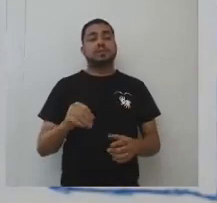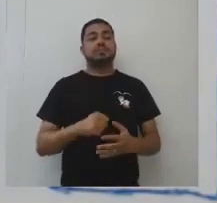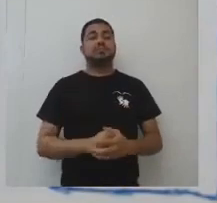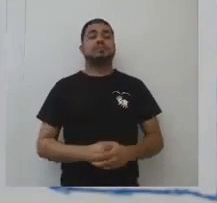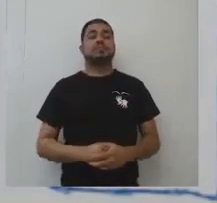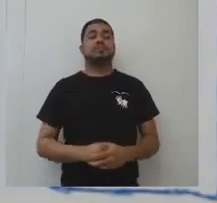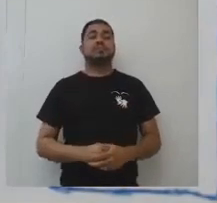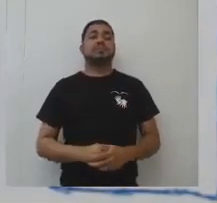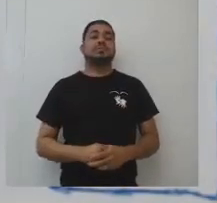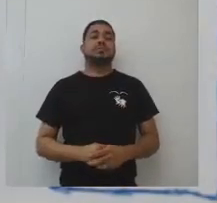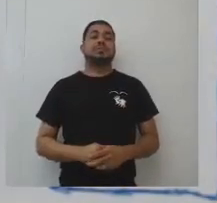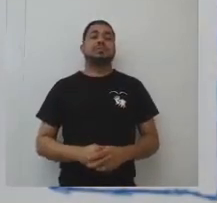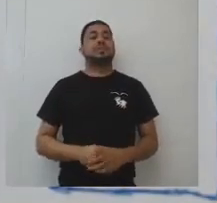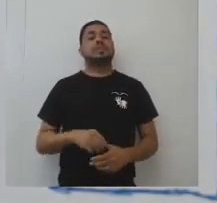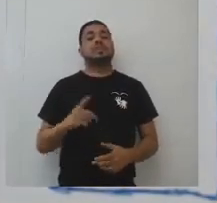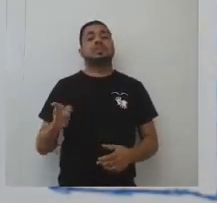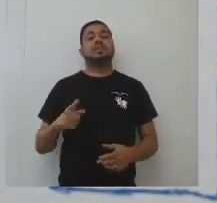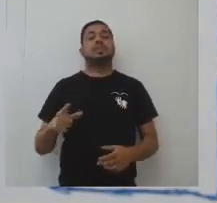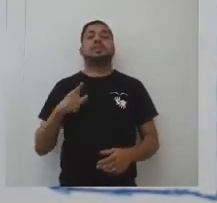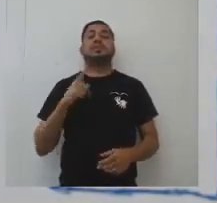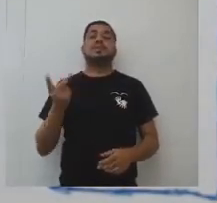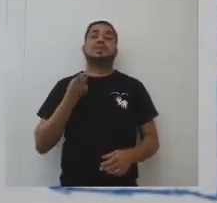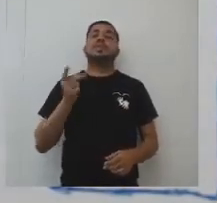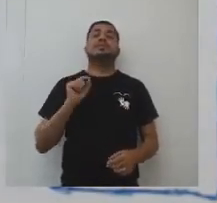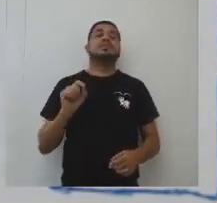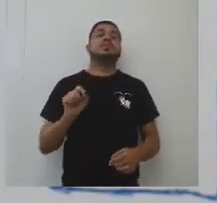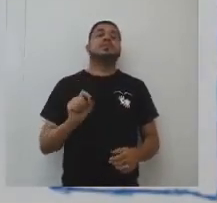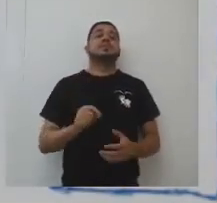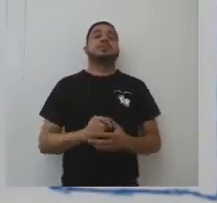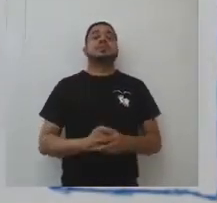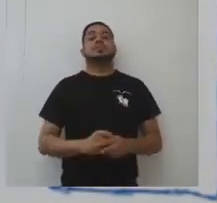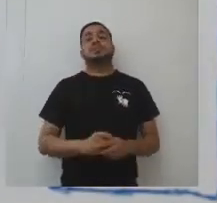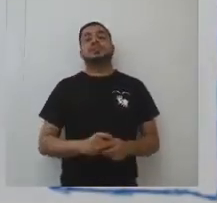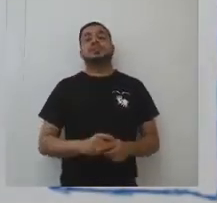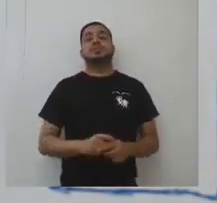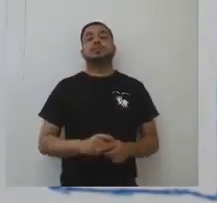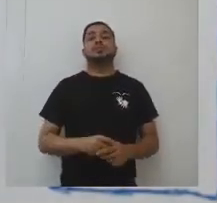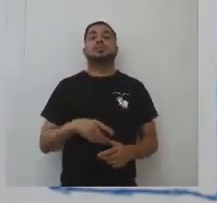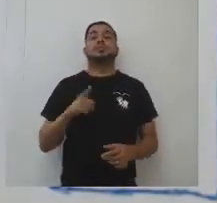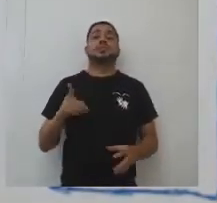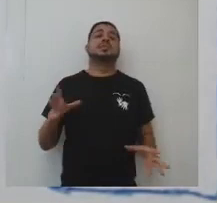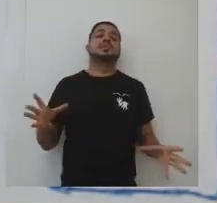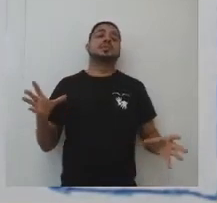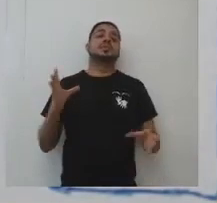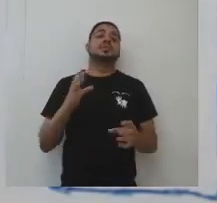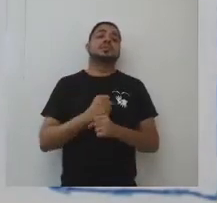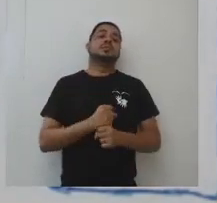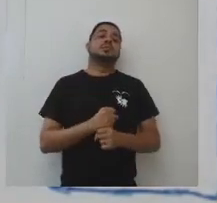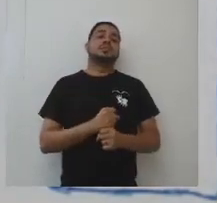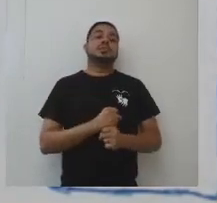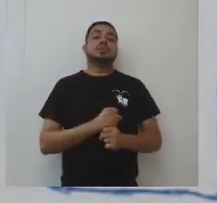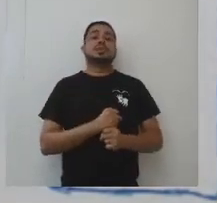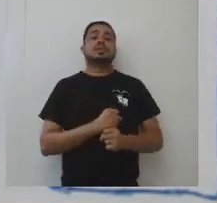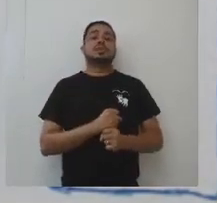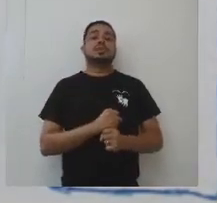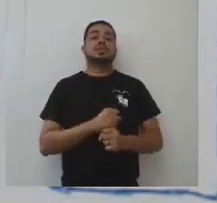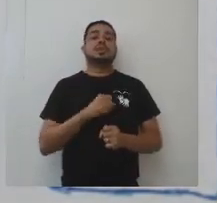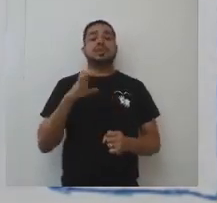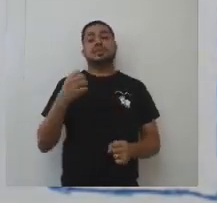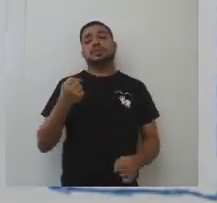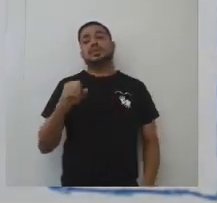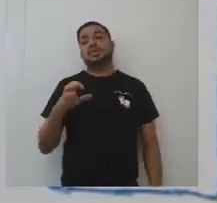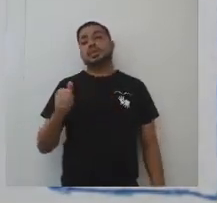atenção. Essa sentença está dizendo o quê? Ela está dizendo que isso aqui é uma soma